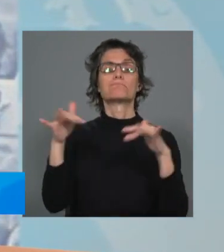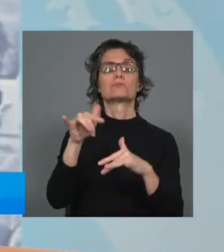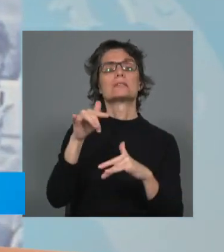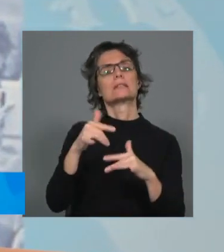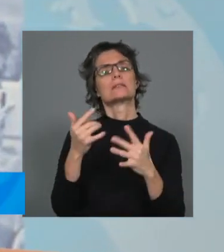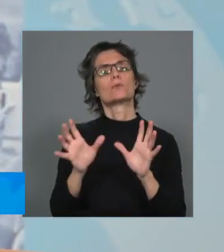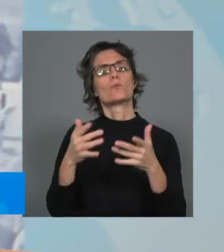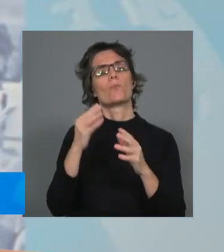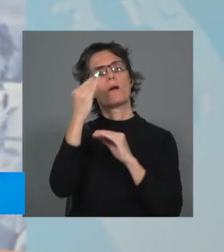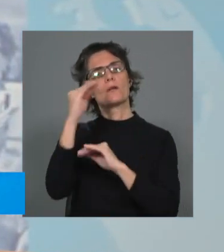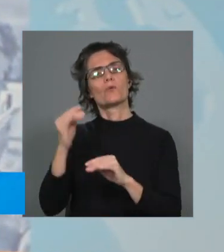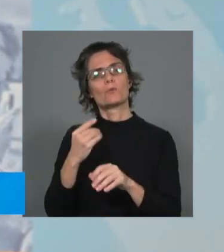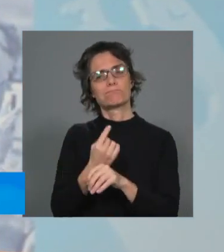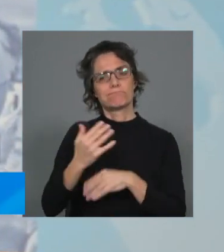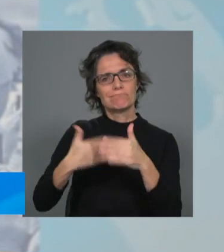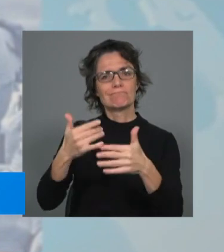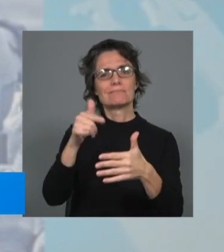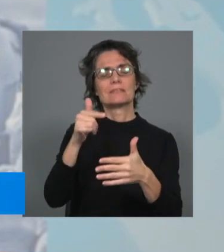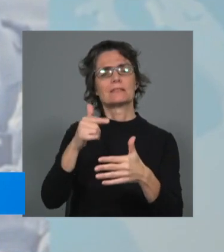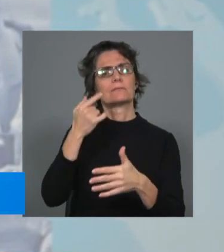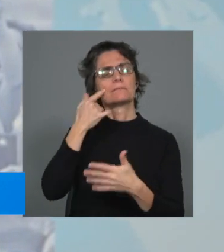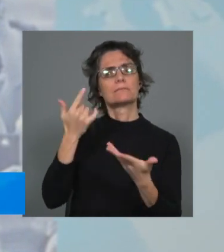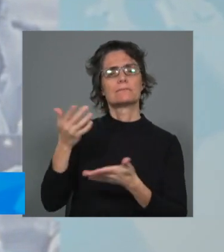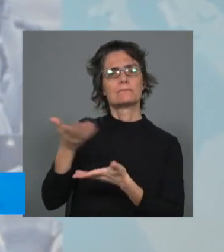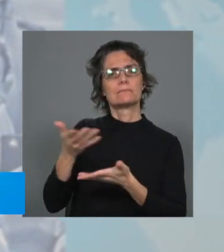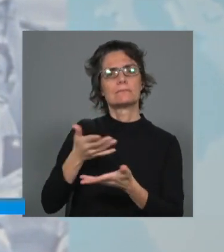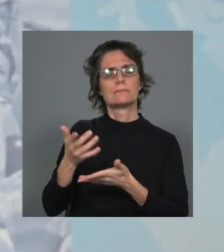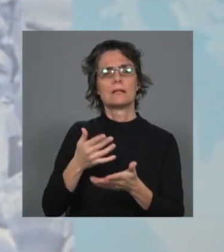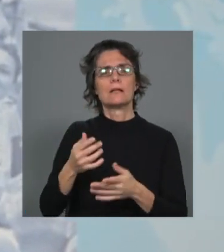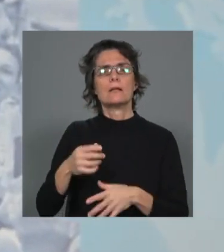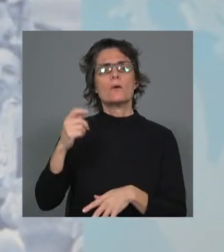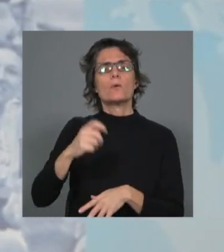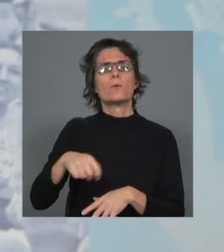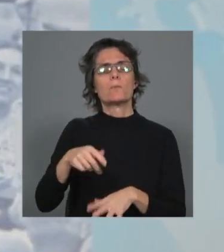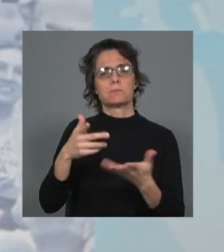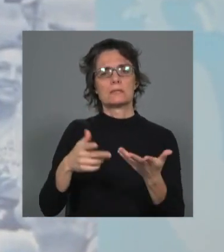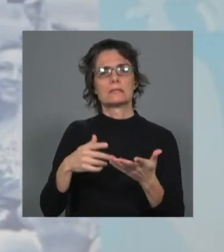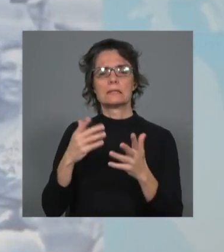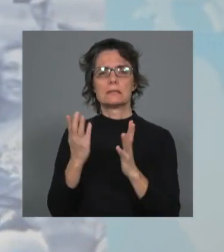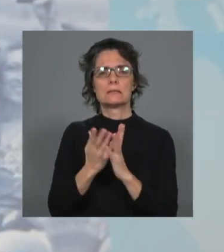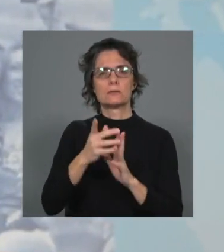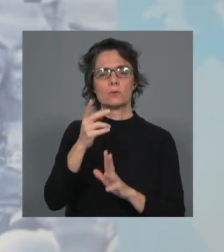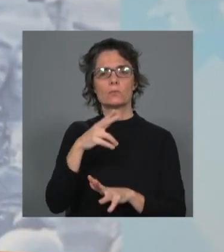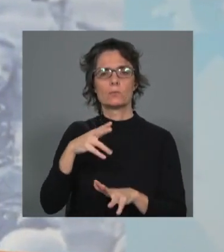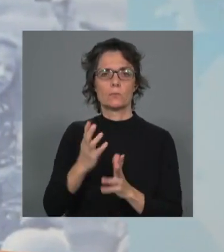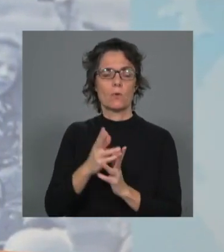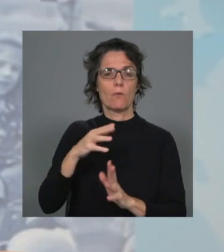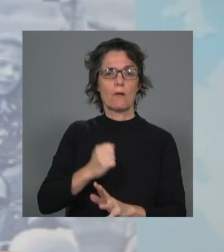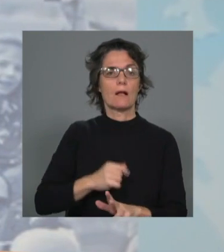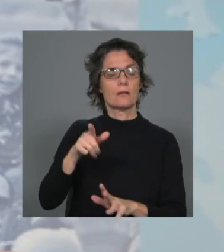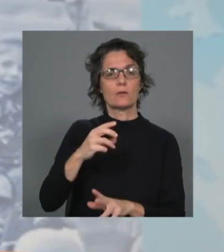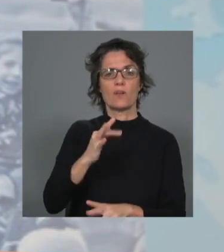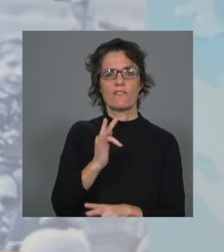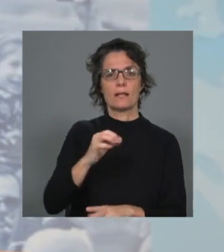Vamos perceber com o presidente da Associação Portuguesa de Escolas Católicas, Fernando Magalhães, a importância do ensino presencial e